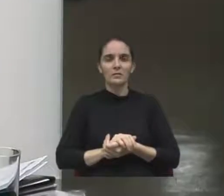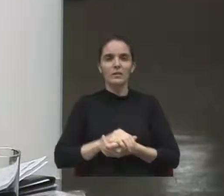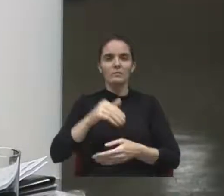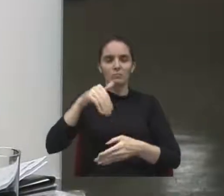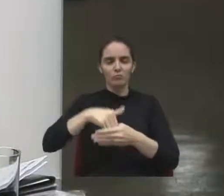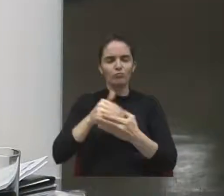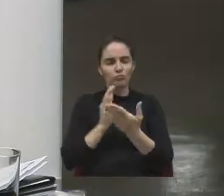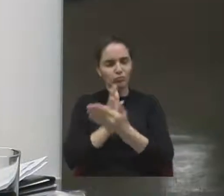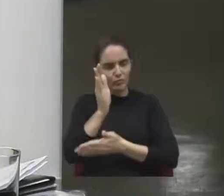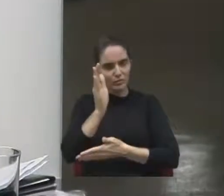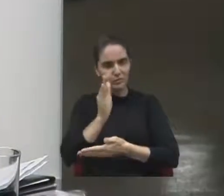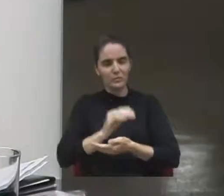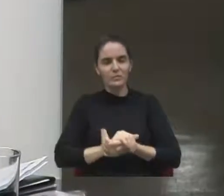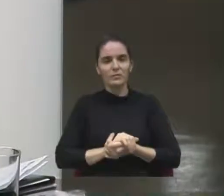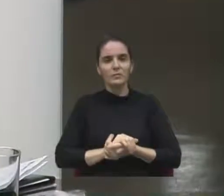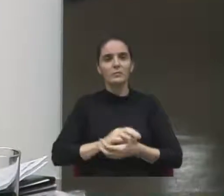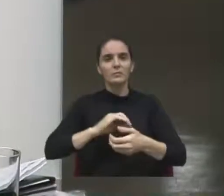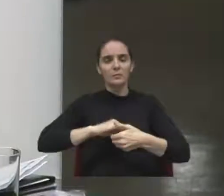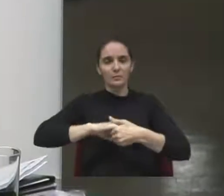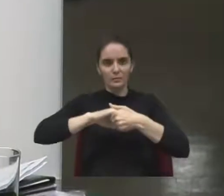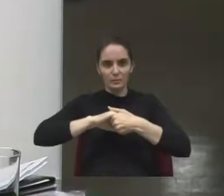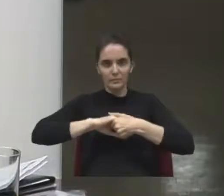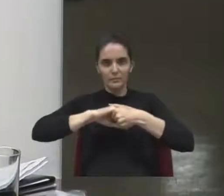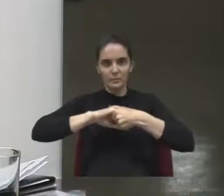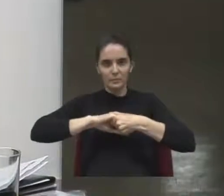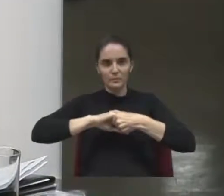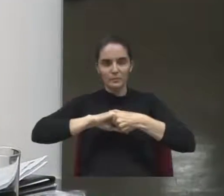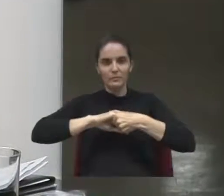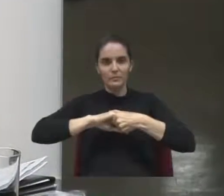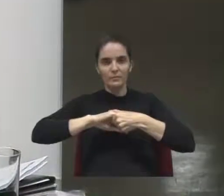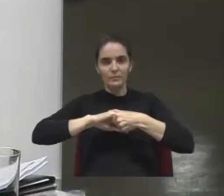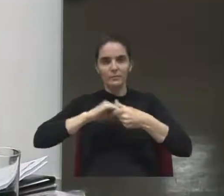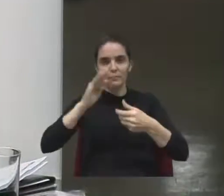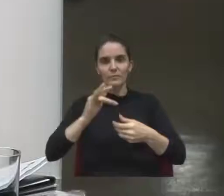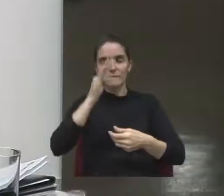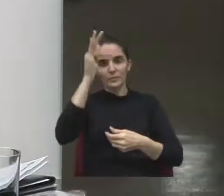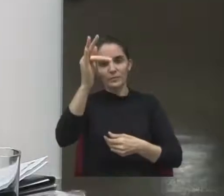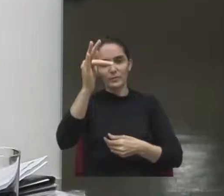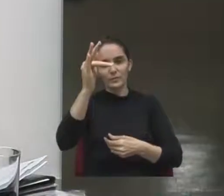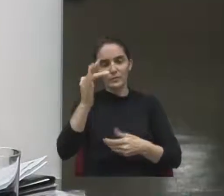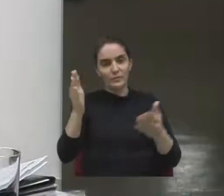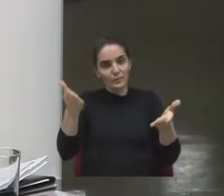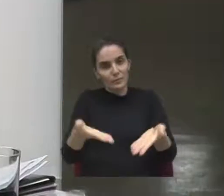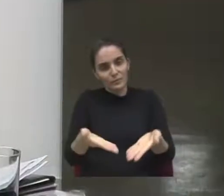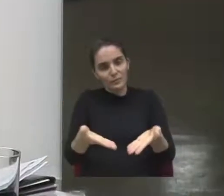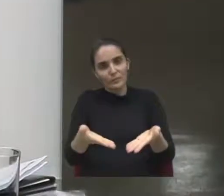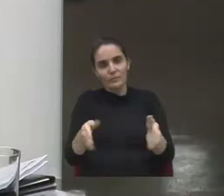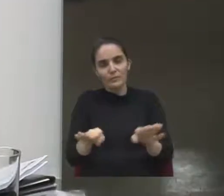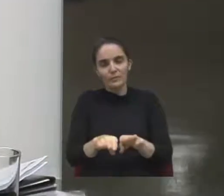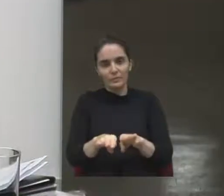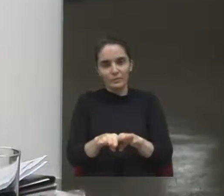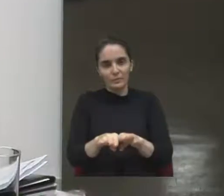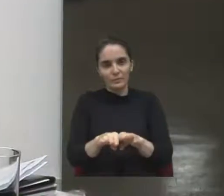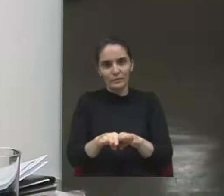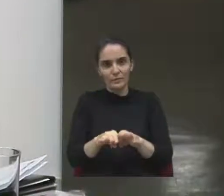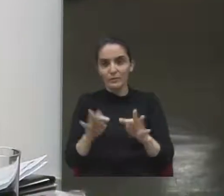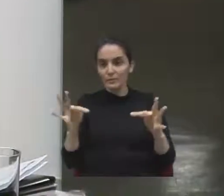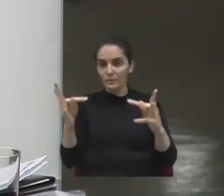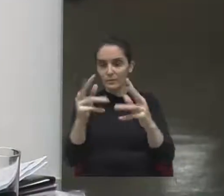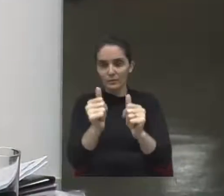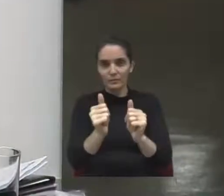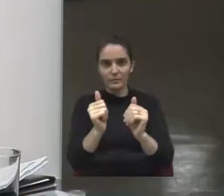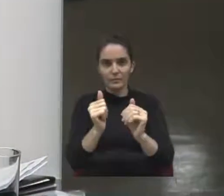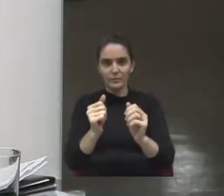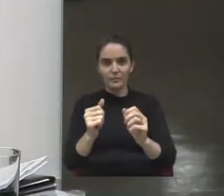e parabéns ao nosso futuro e ao presente de tantos que a gente vai construindo à mão de